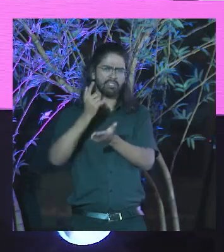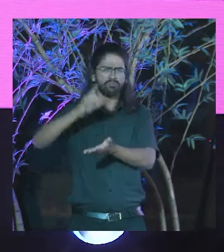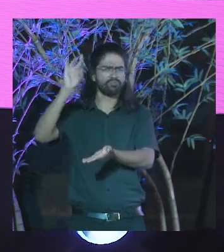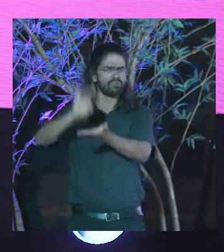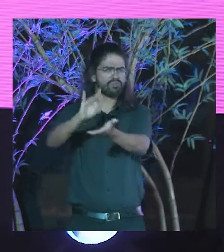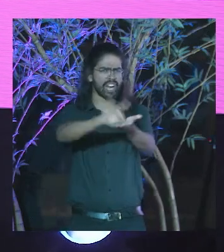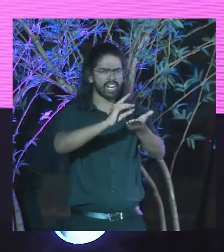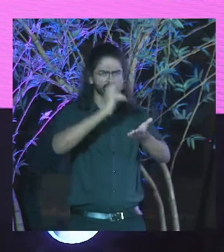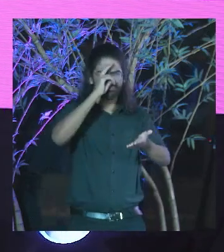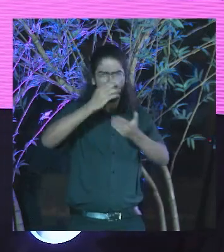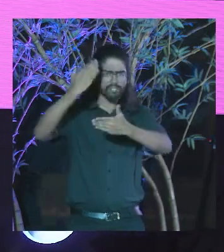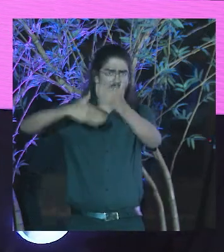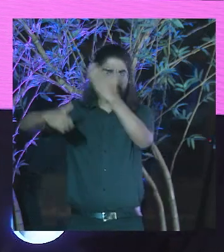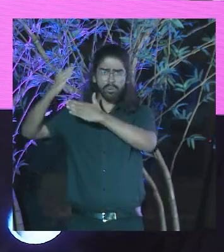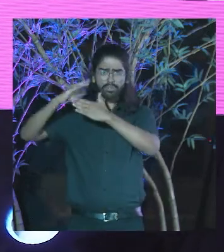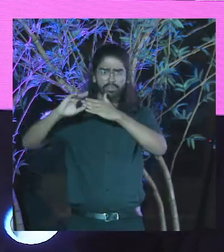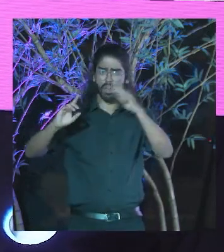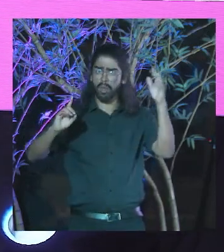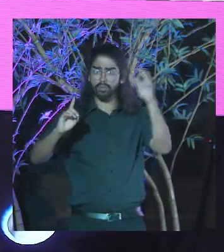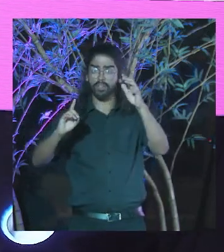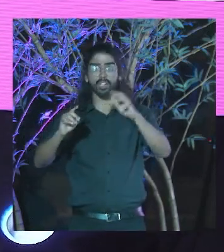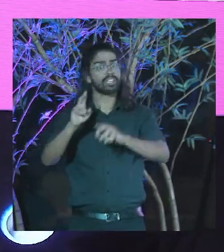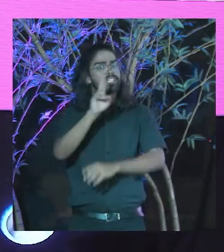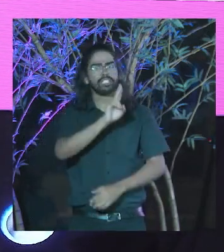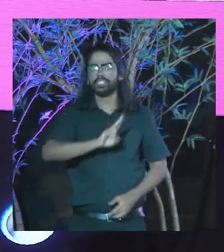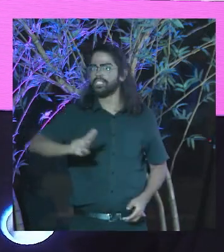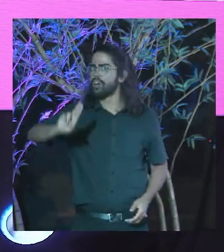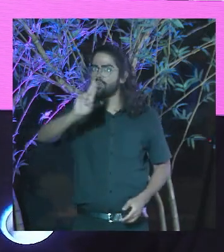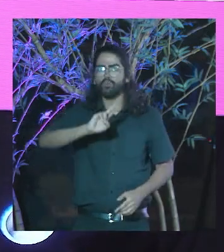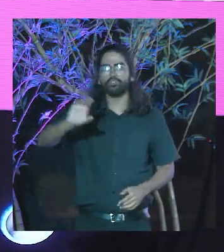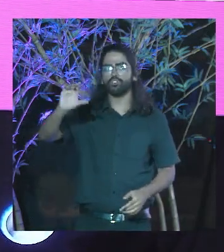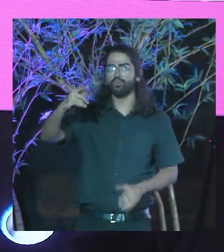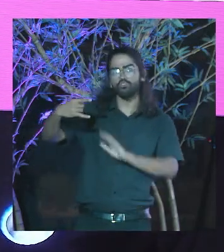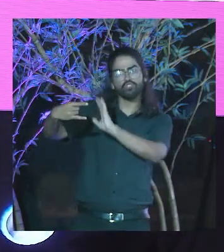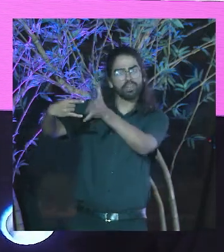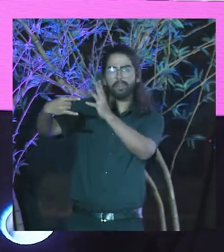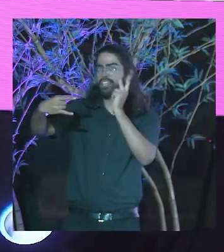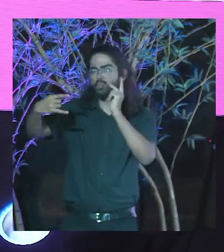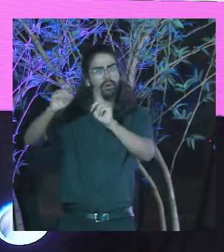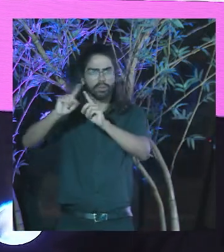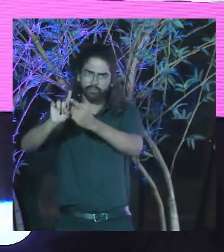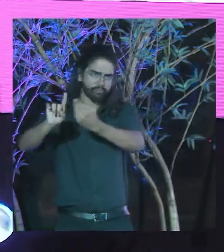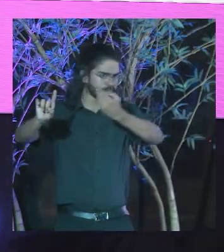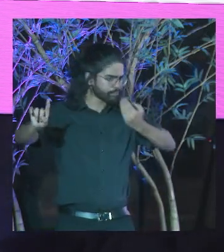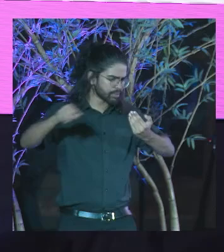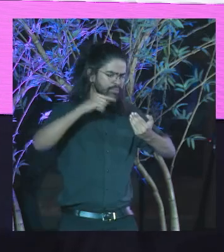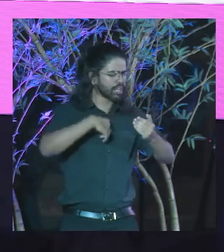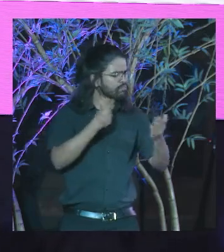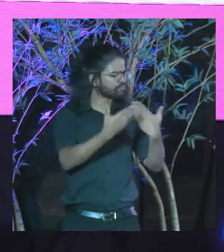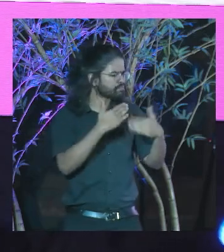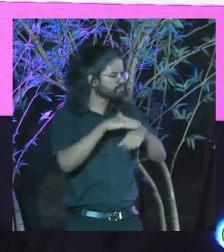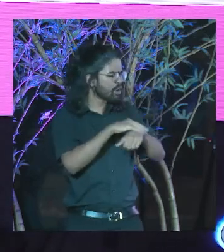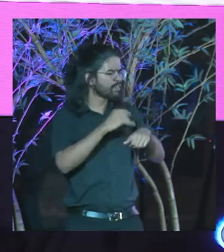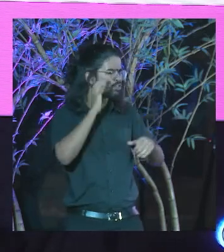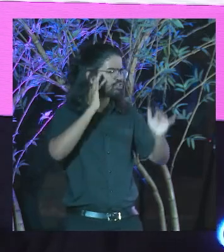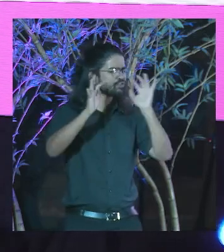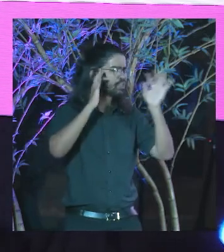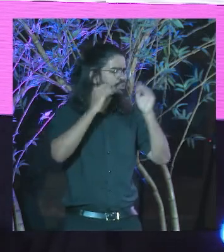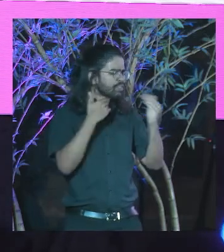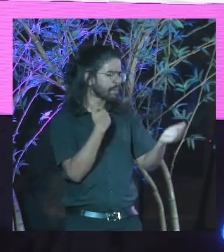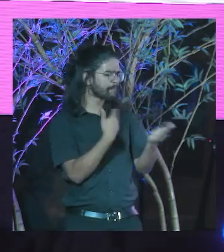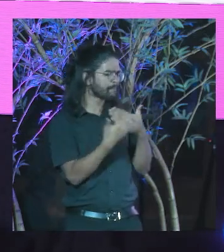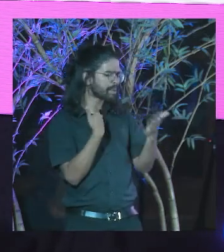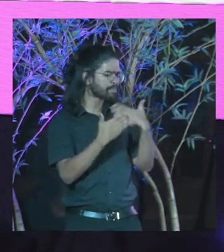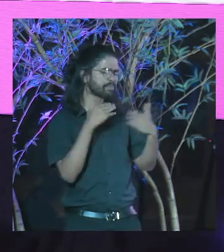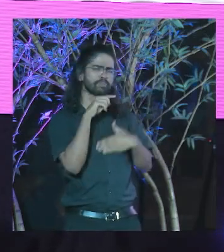originais, sem intervenção da base de dados do GPT, treinei ele para isso, e eu converso sobre filosofia com